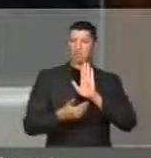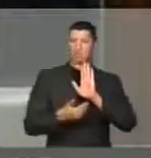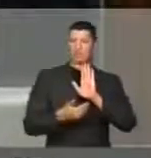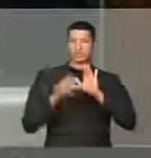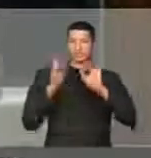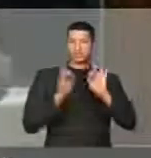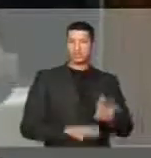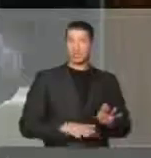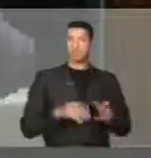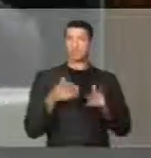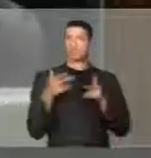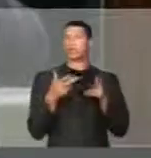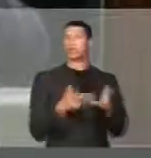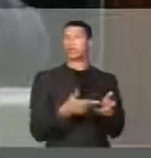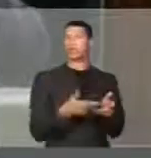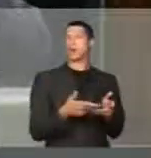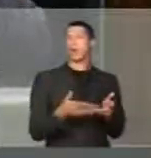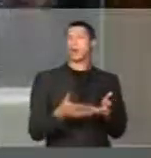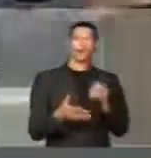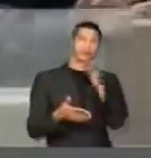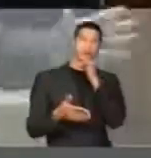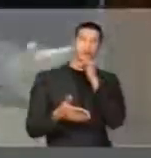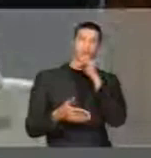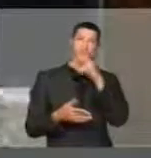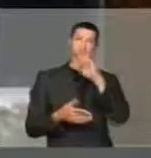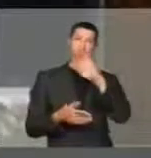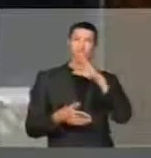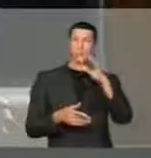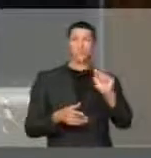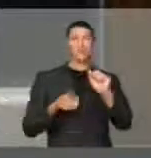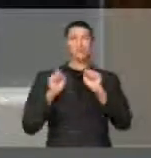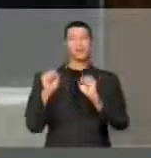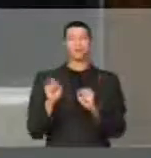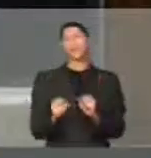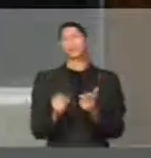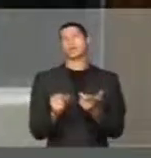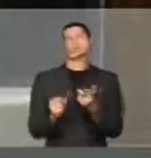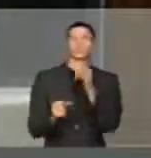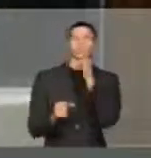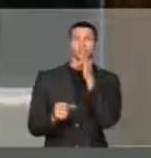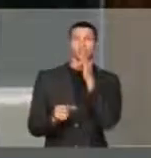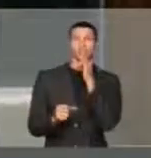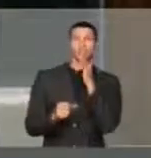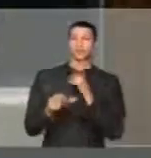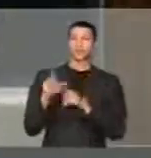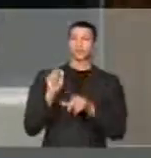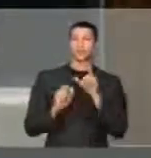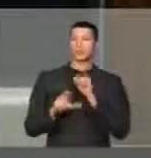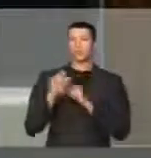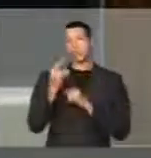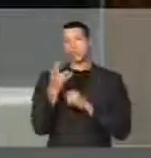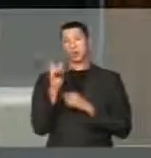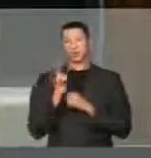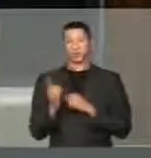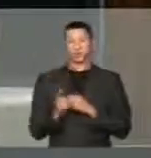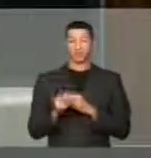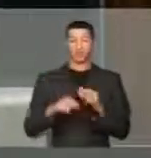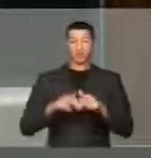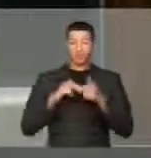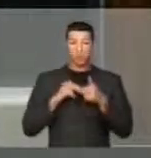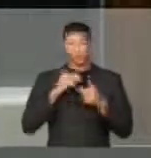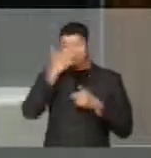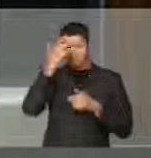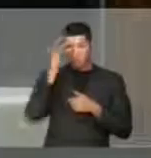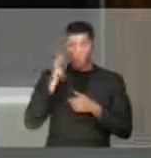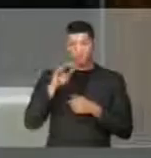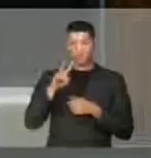deixando o extintor como uma peça que possa ser escolhida ou não pelo